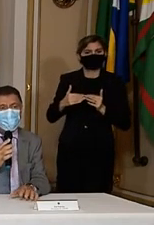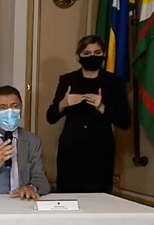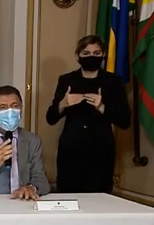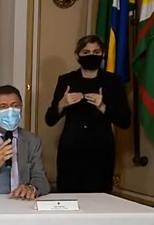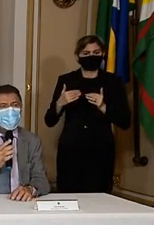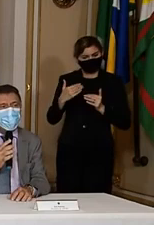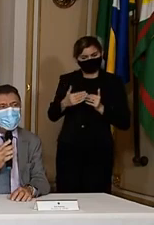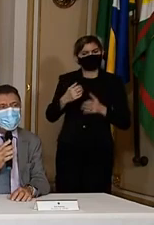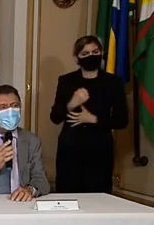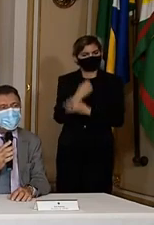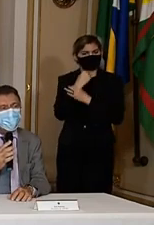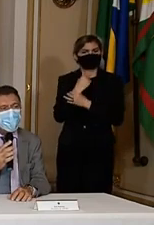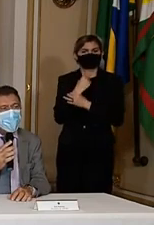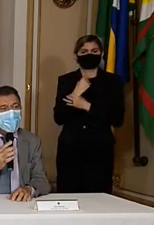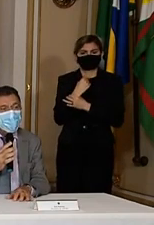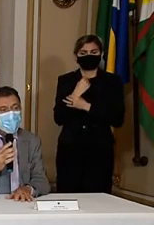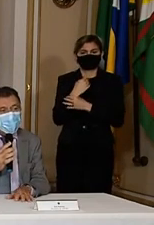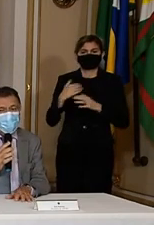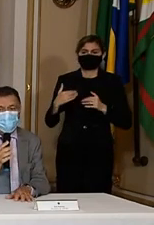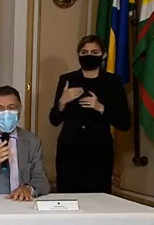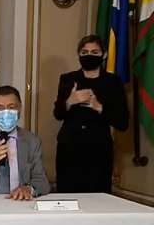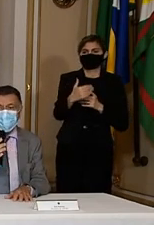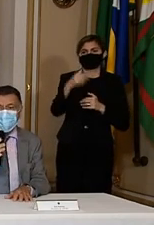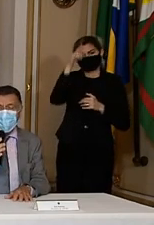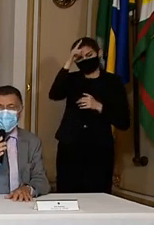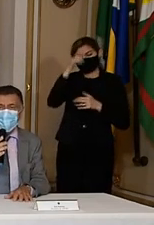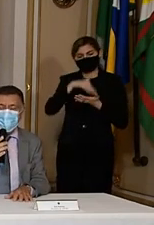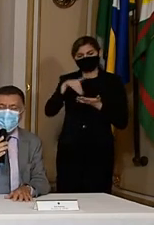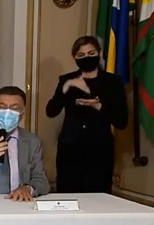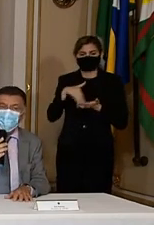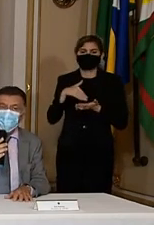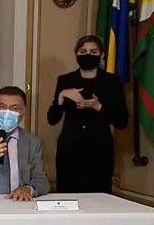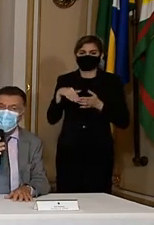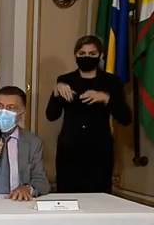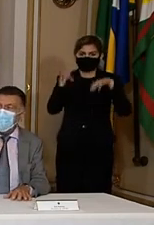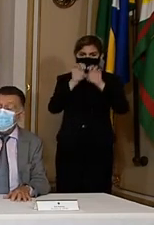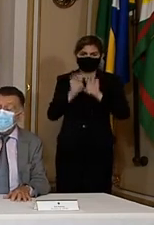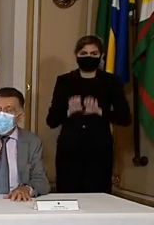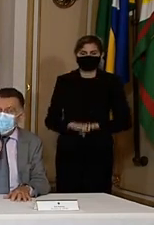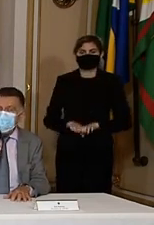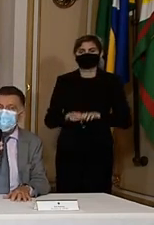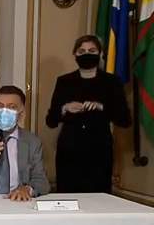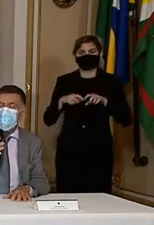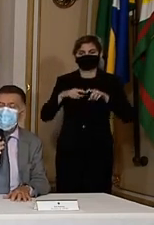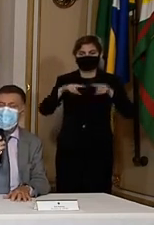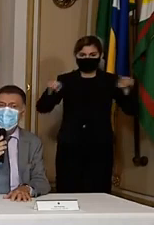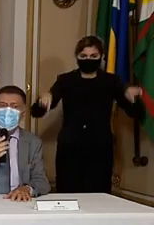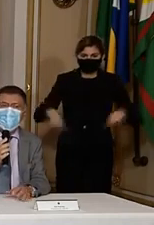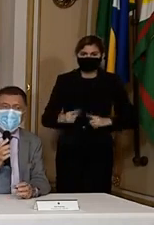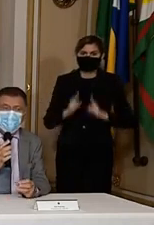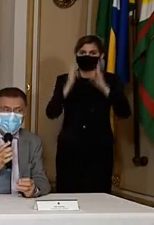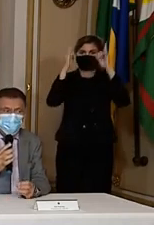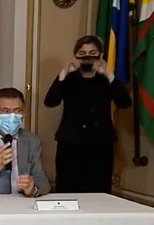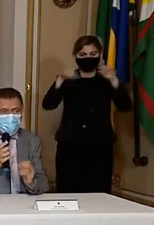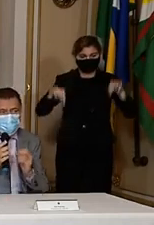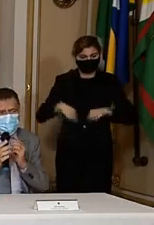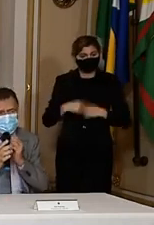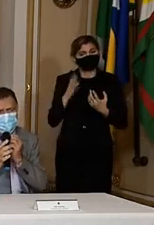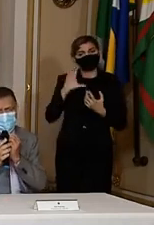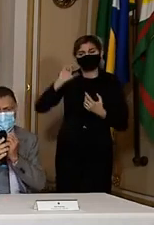humildade Mas com muita segurança liderado pela secretaria de infraestrutura E aí o cara aqui